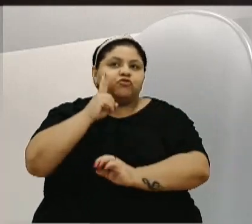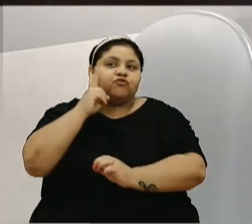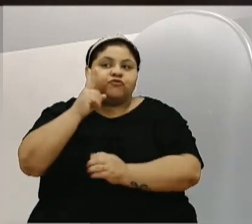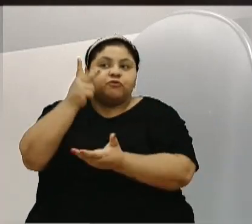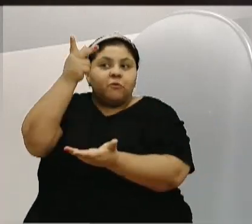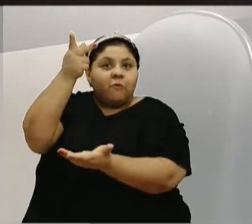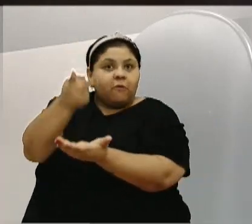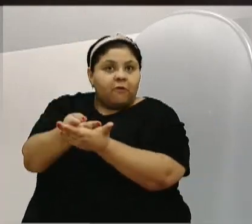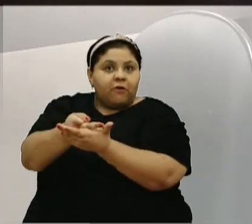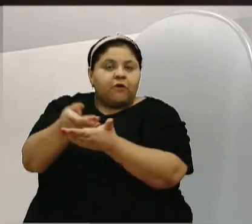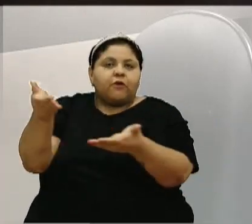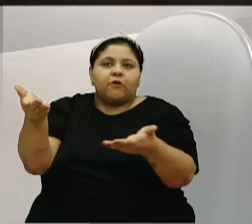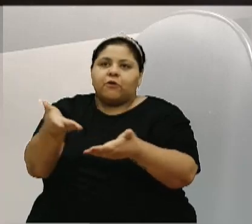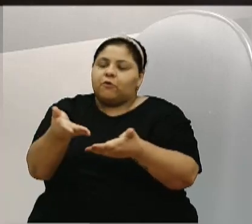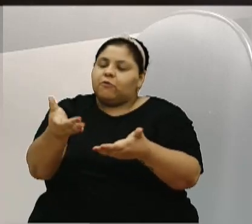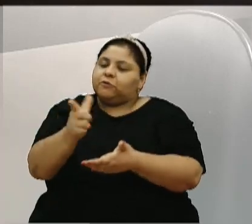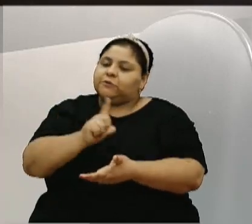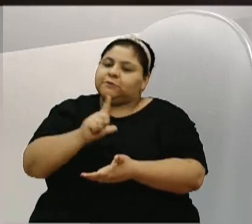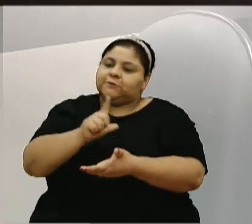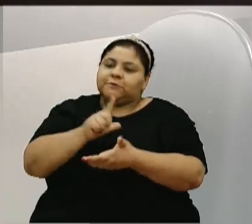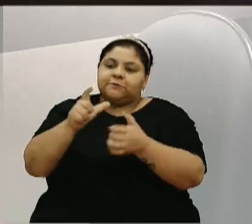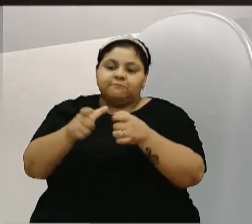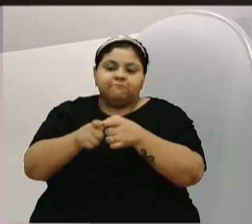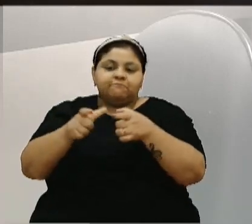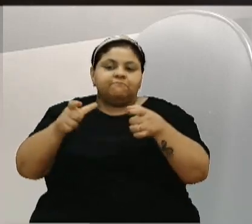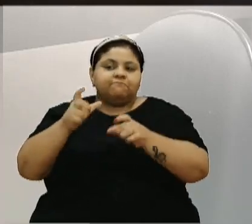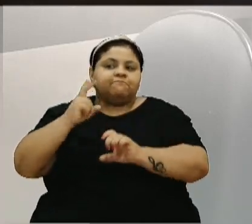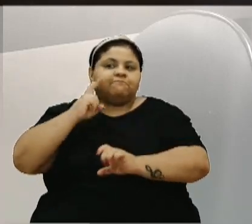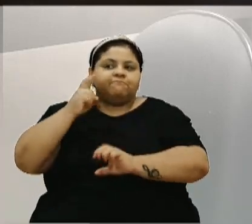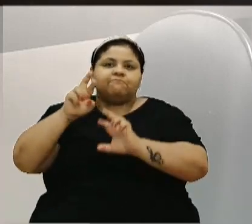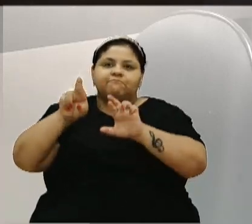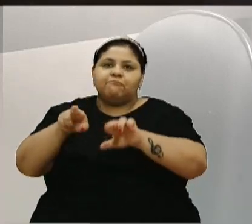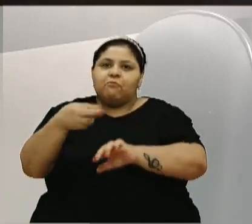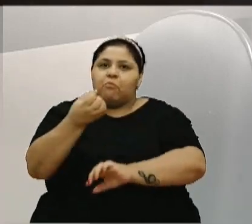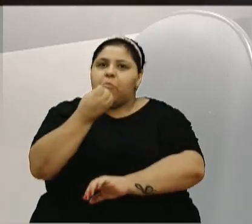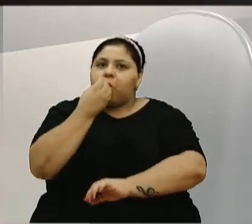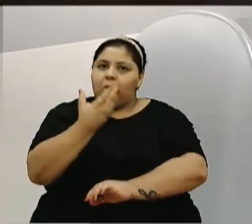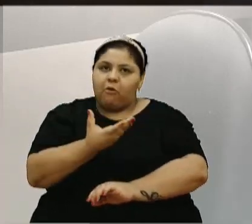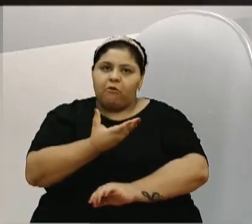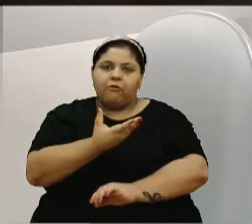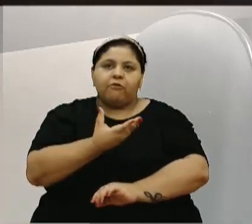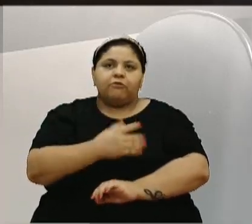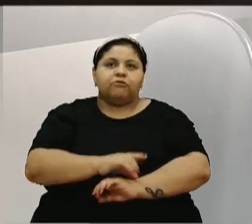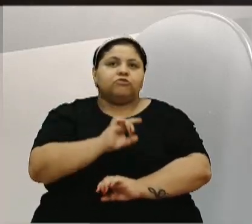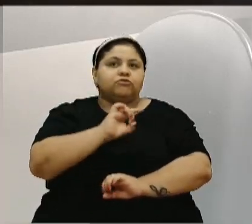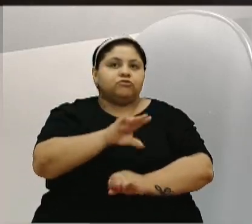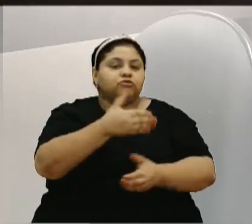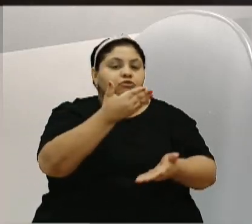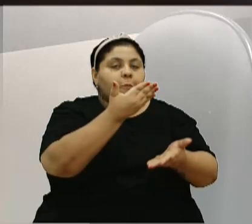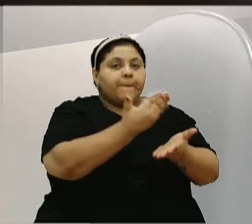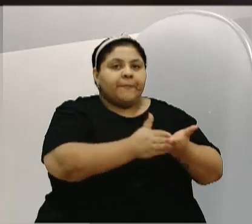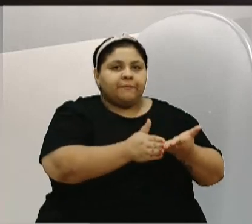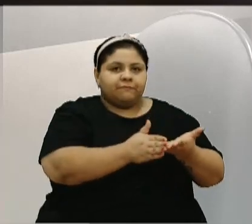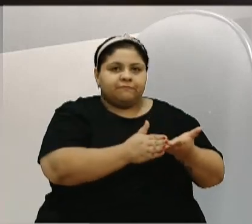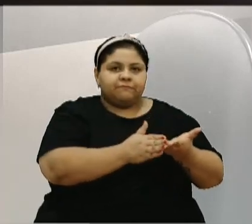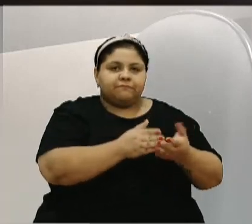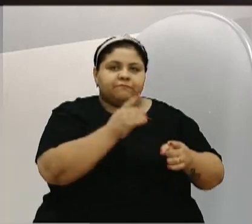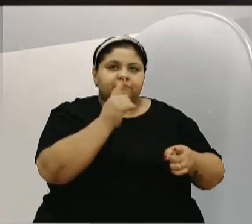temos hoje, grande na nossa região, vinhos bons, só perdemos por causa do